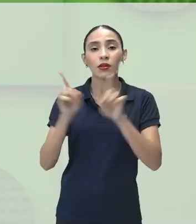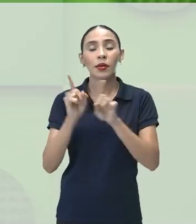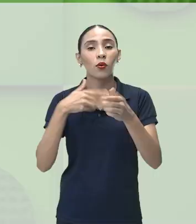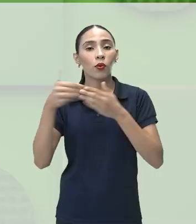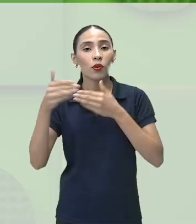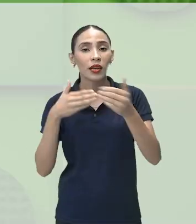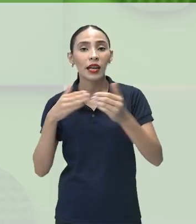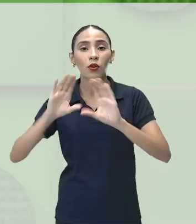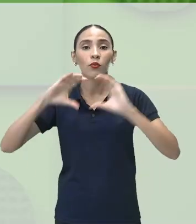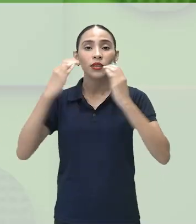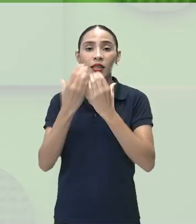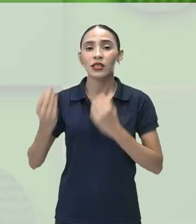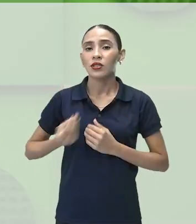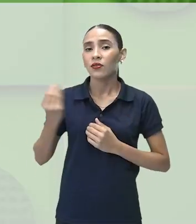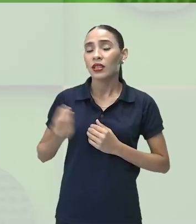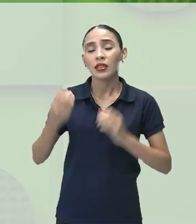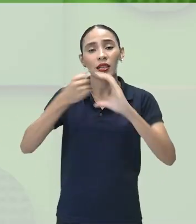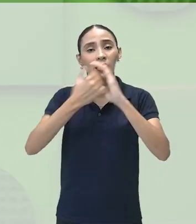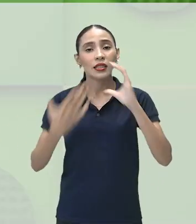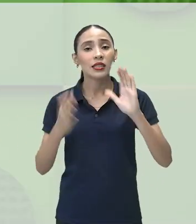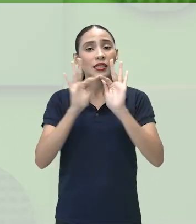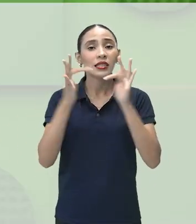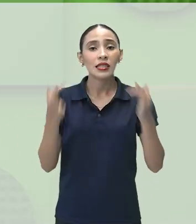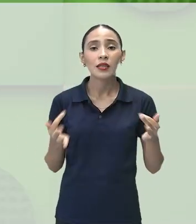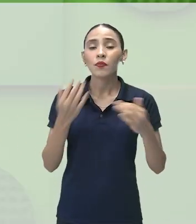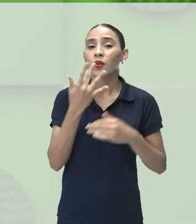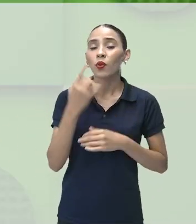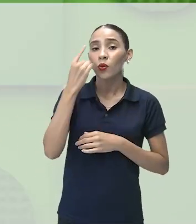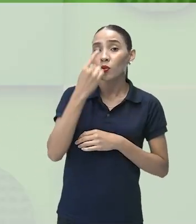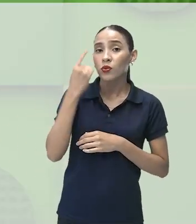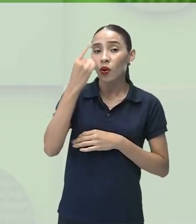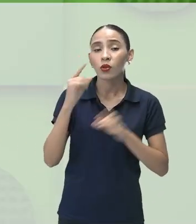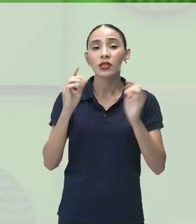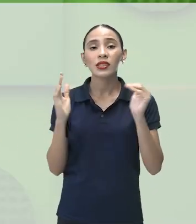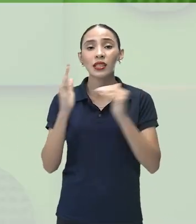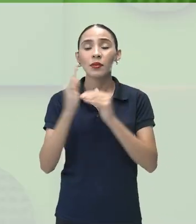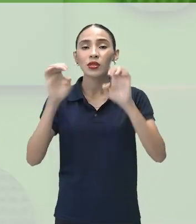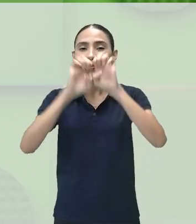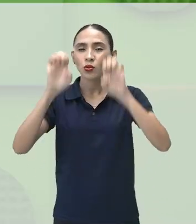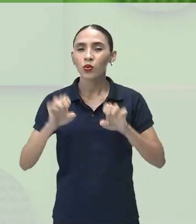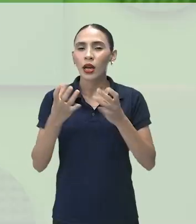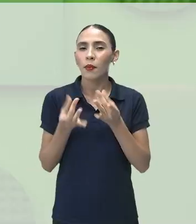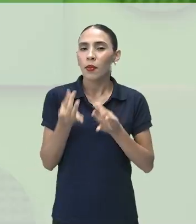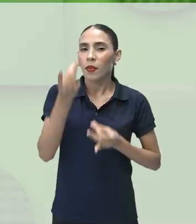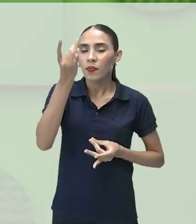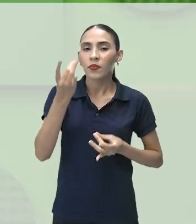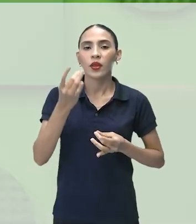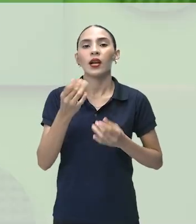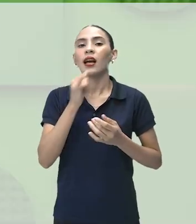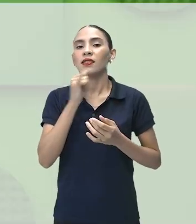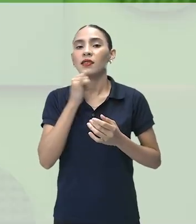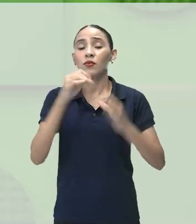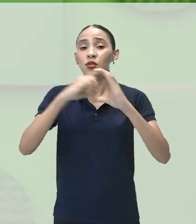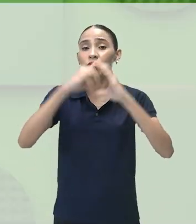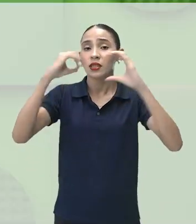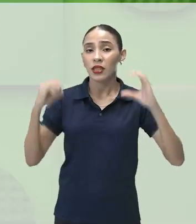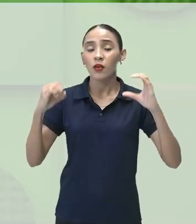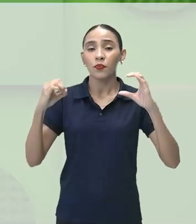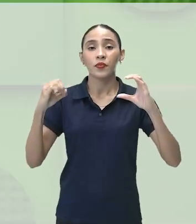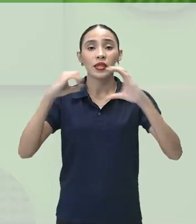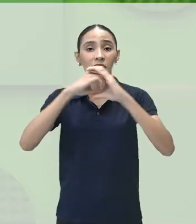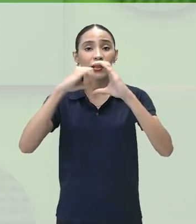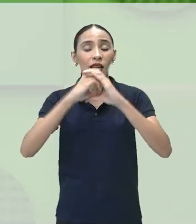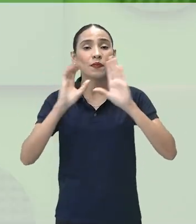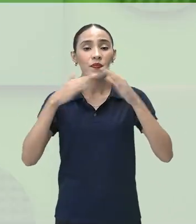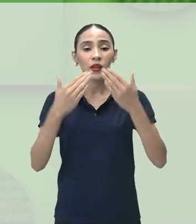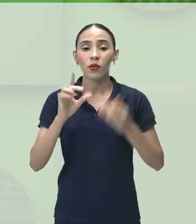Então, desde características simples, como a cor dos olhos, até processos complexos e funcionais, como as divisões celulares.